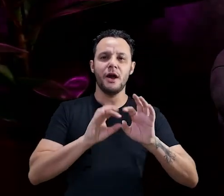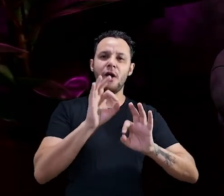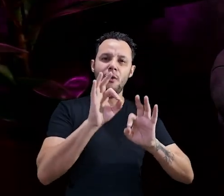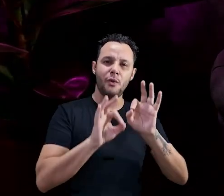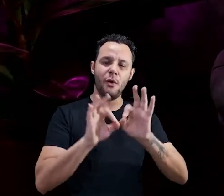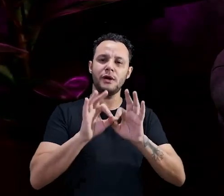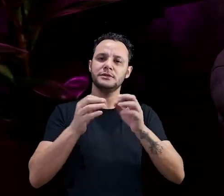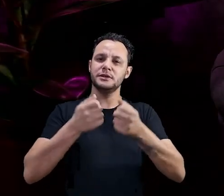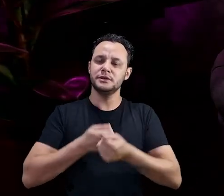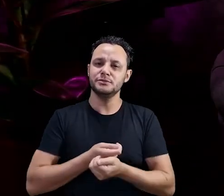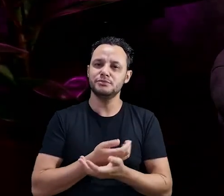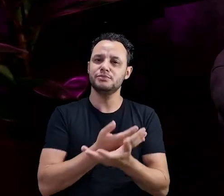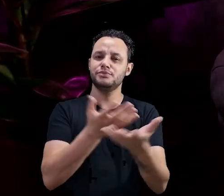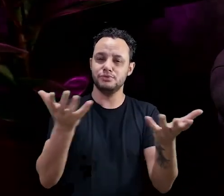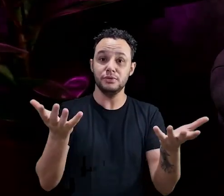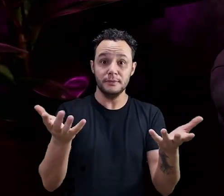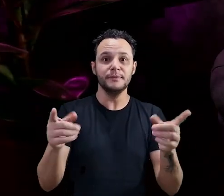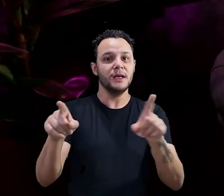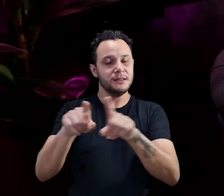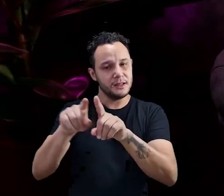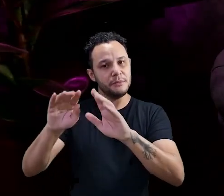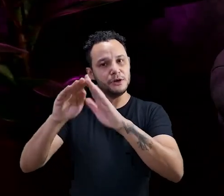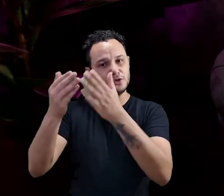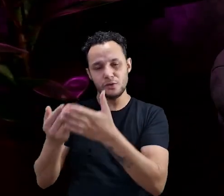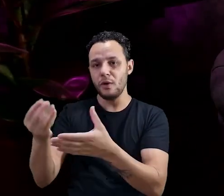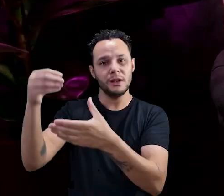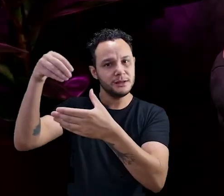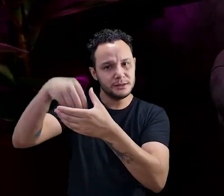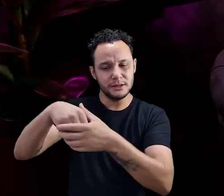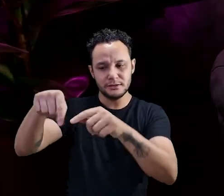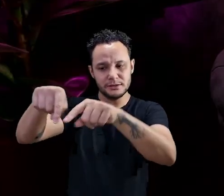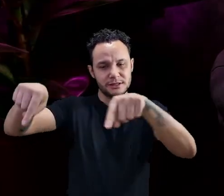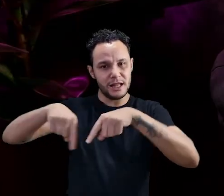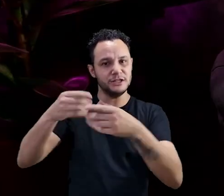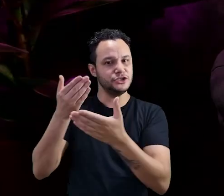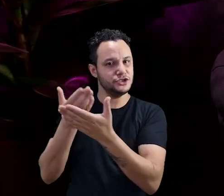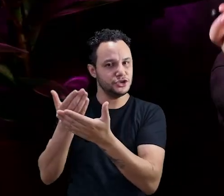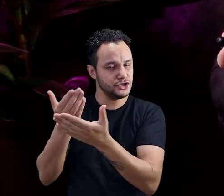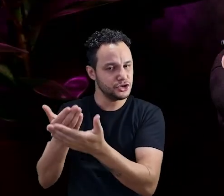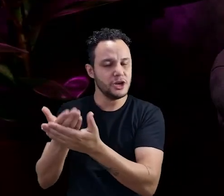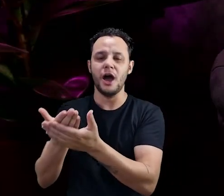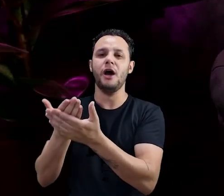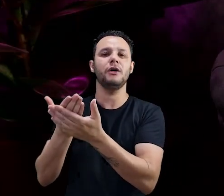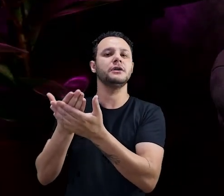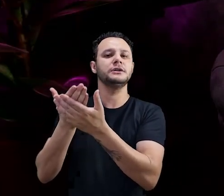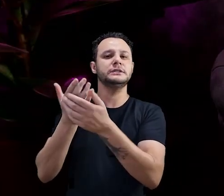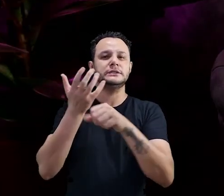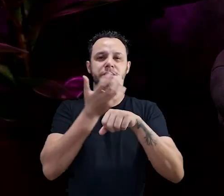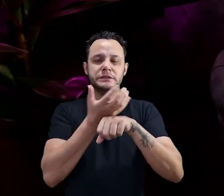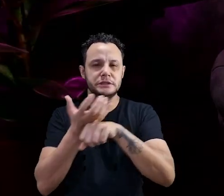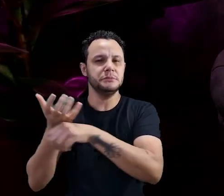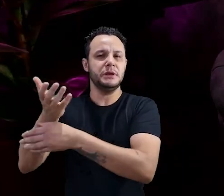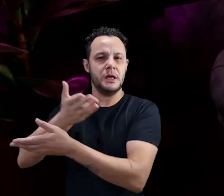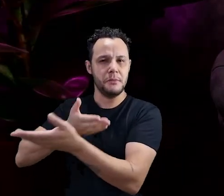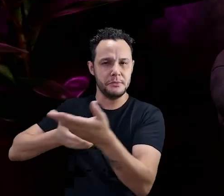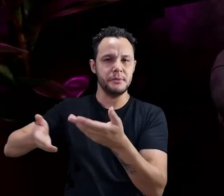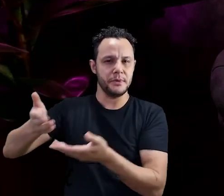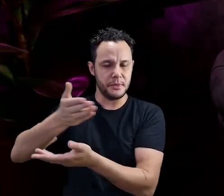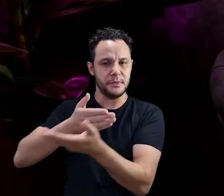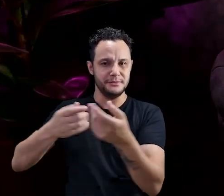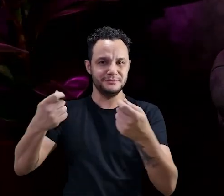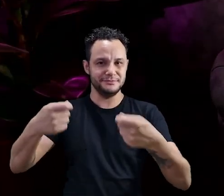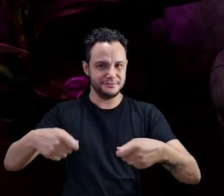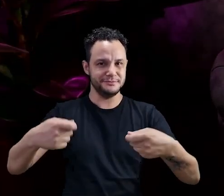elaborar o material, organizar e disponibilizar para a criança usar também na sala comum, no momento da aula que ele está com todas as